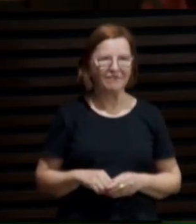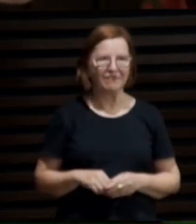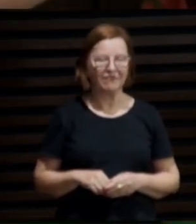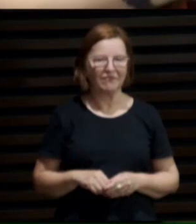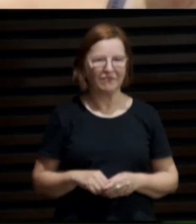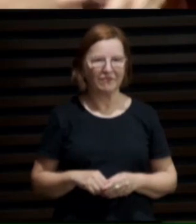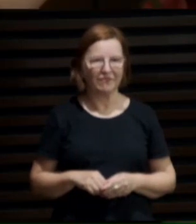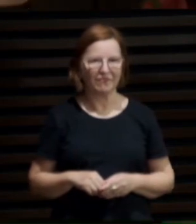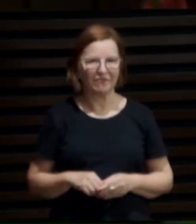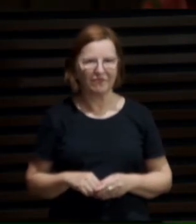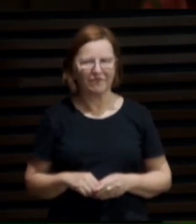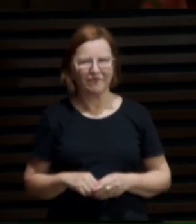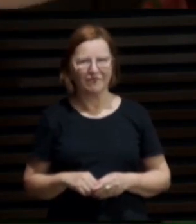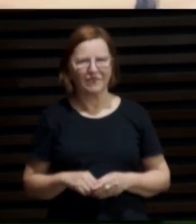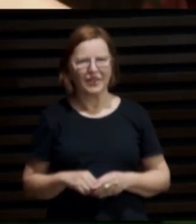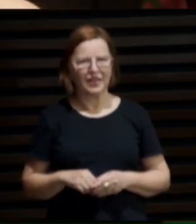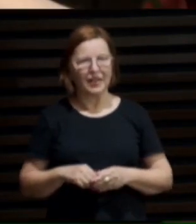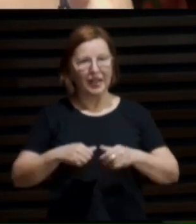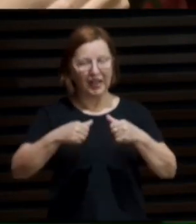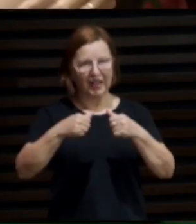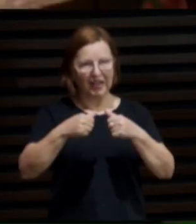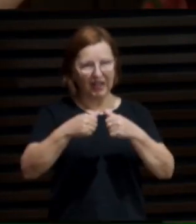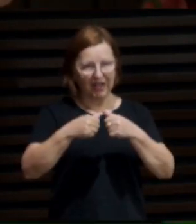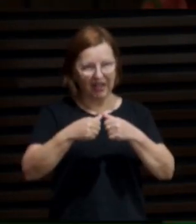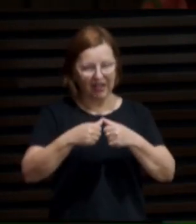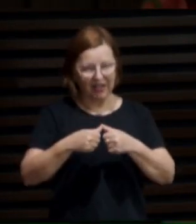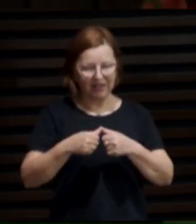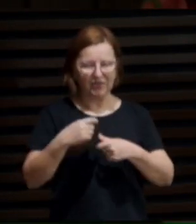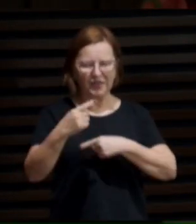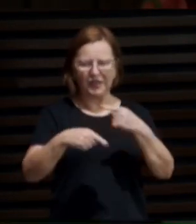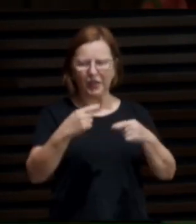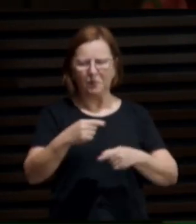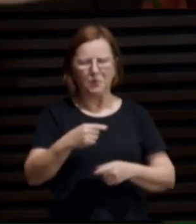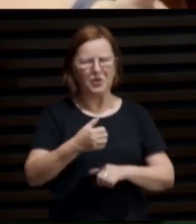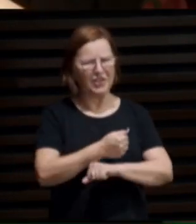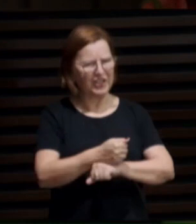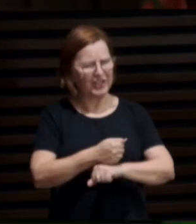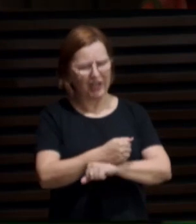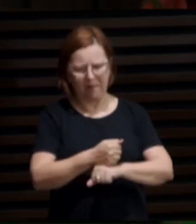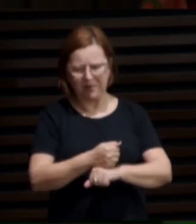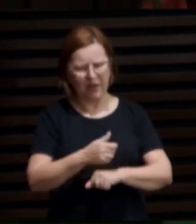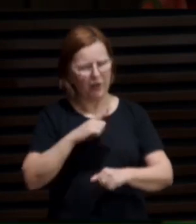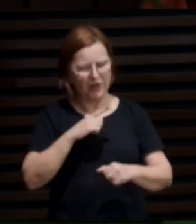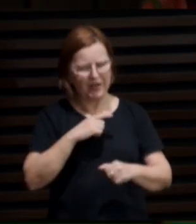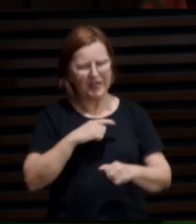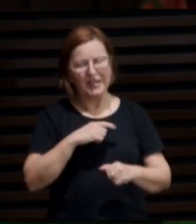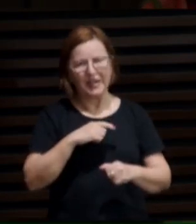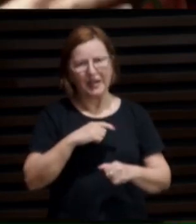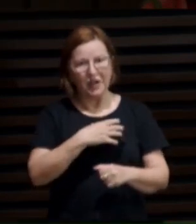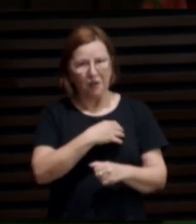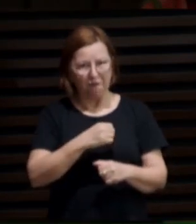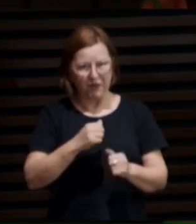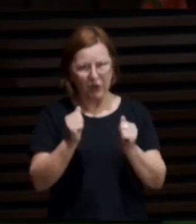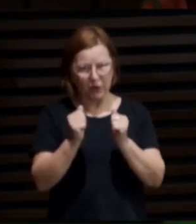ele pegou Agar, que ele teve um filho com Agar, que ele mentiu por causa da sua esposa, tudo